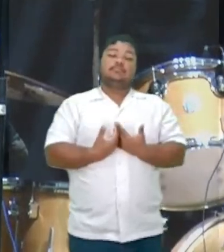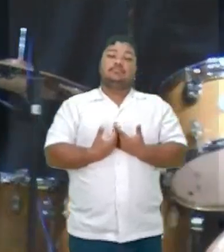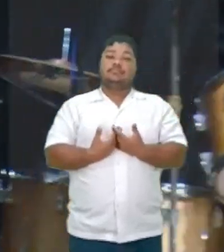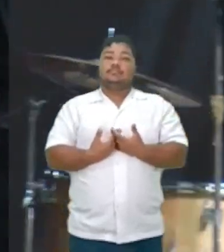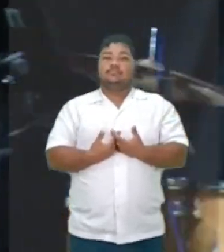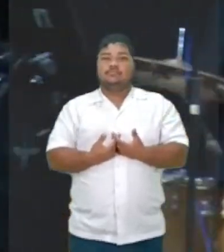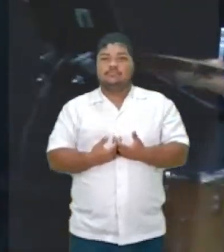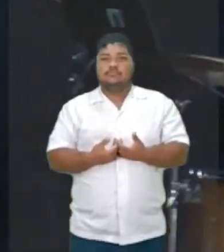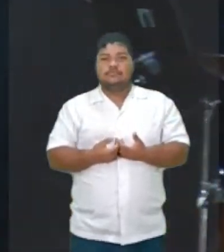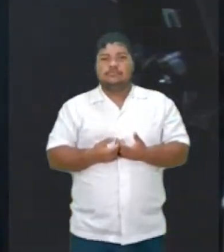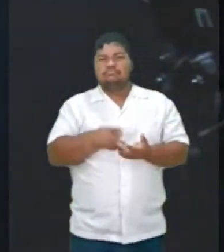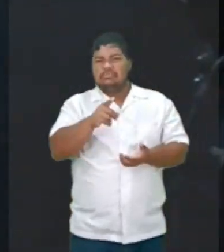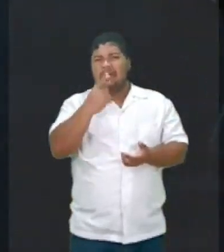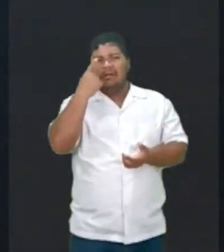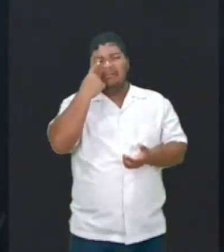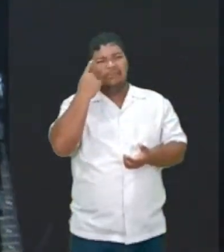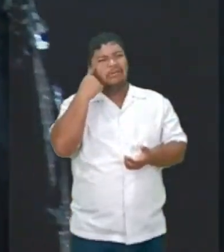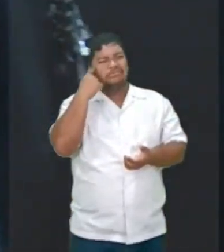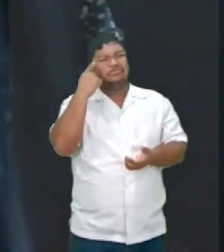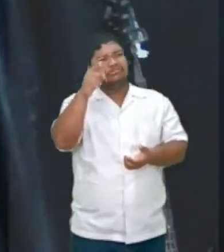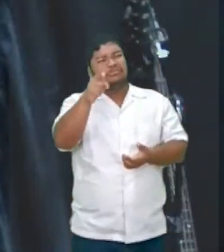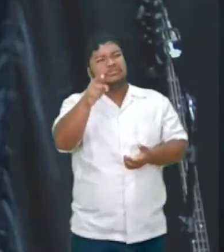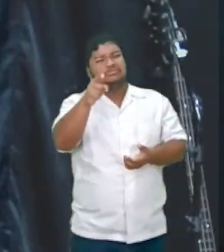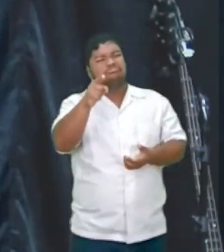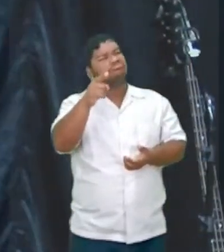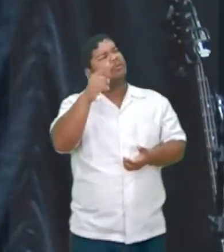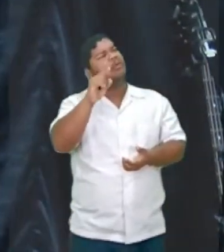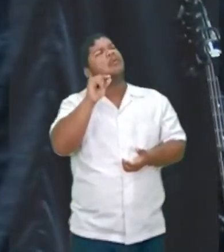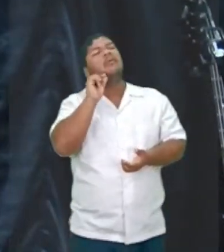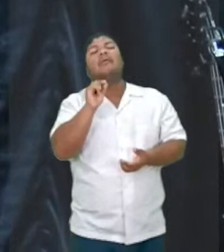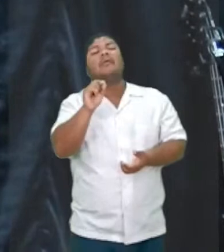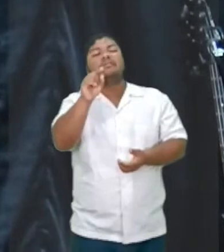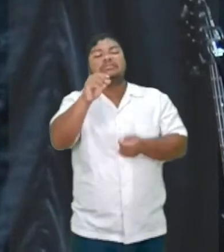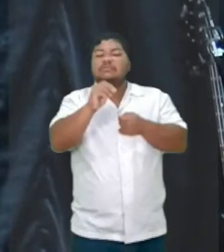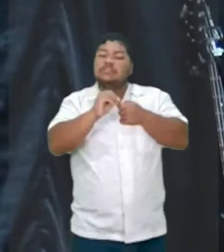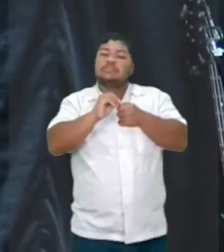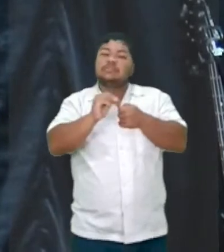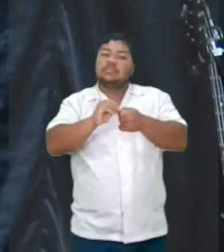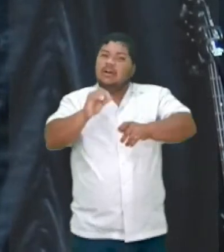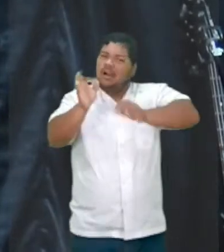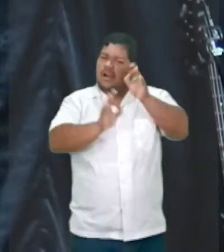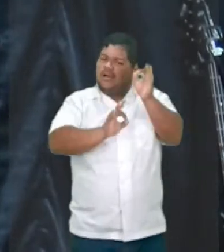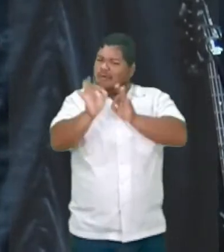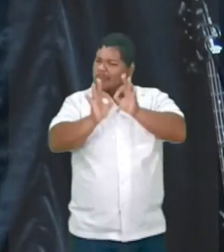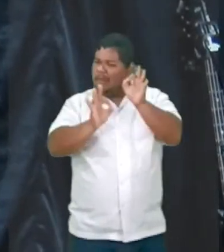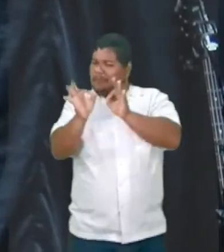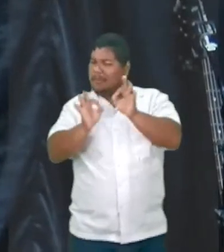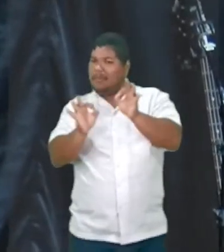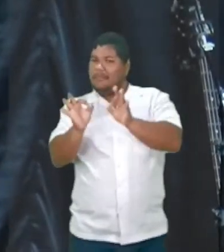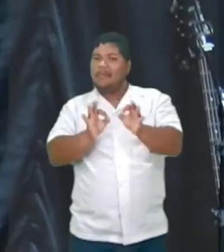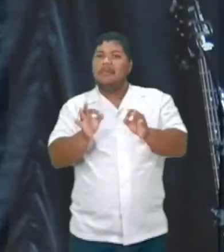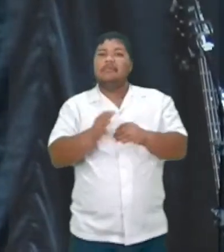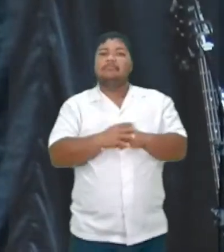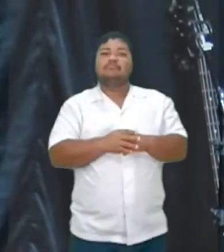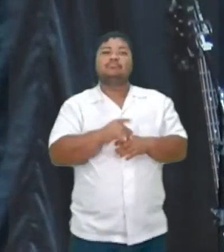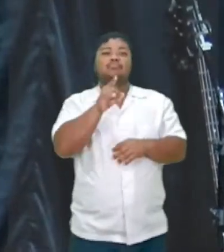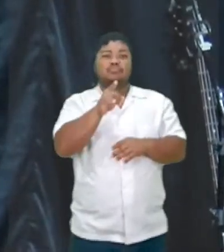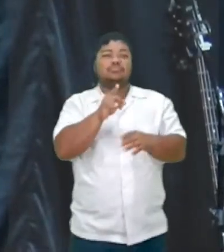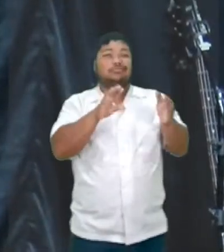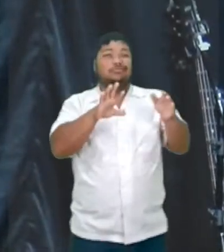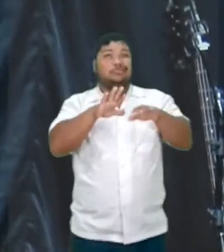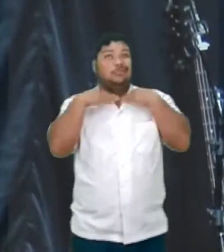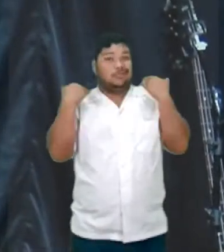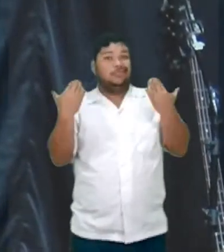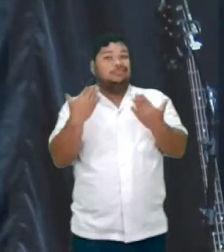Imagina se isso acontecesse com você. O que é que você faria? Arruma aí a tua casa, prepara todas as coisas, porque